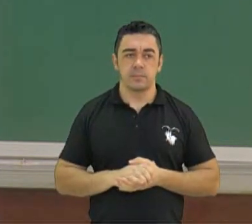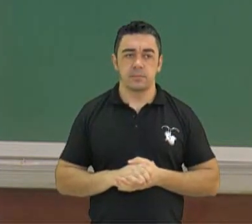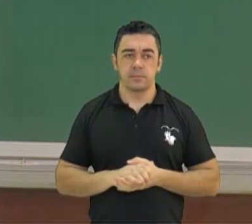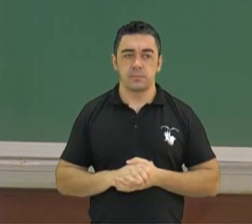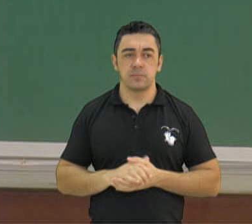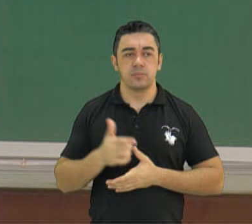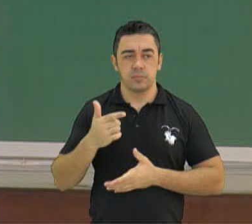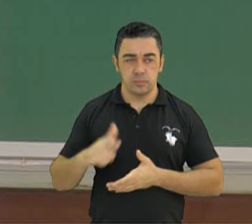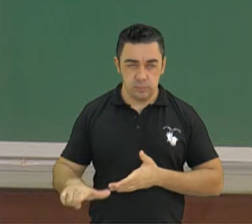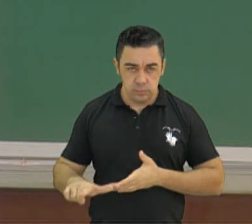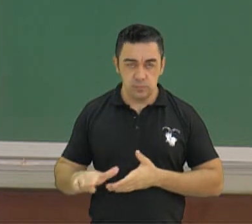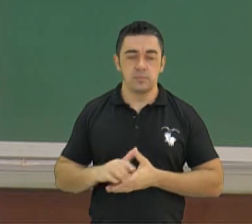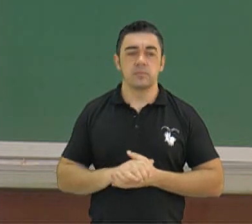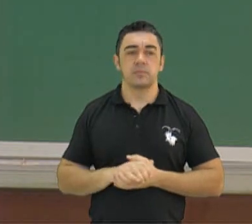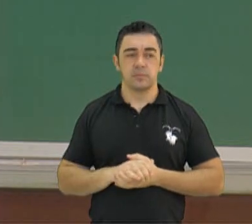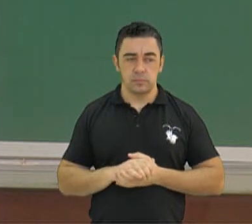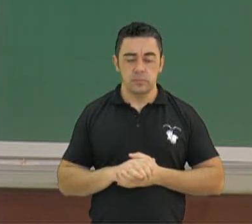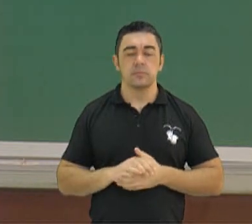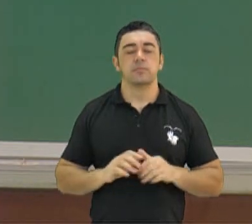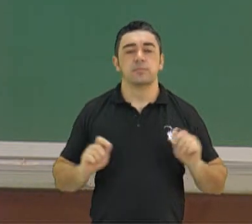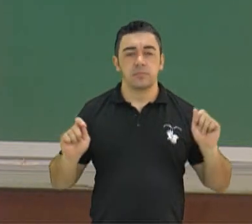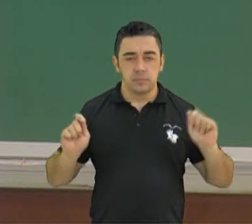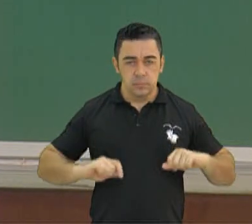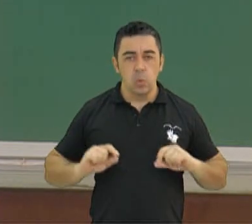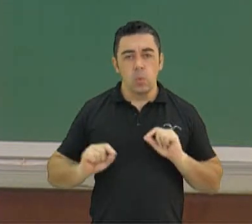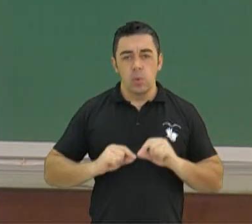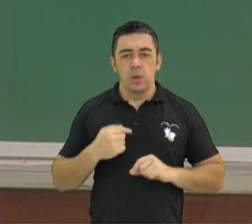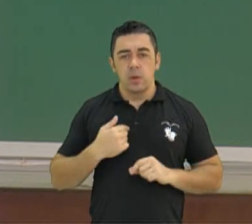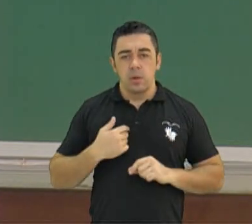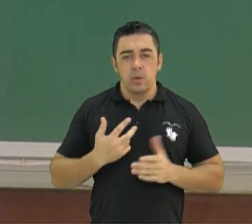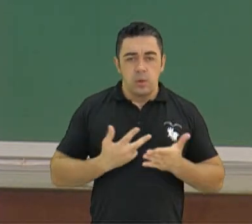E mais uma vez, permeado pelo consumo.